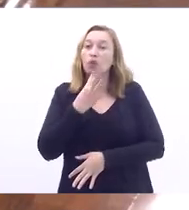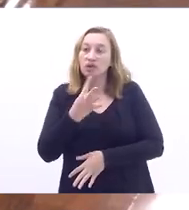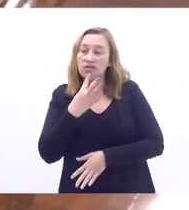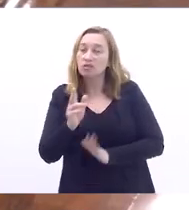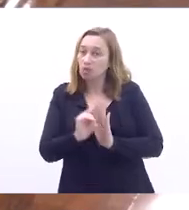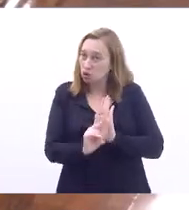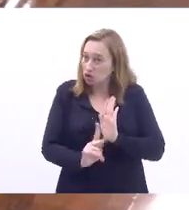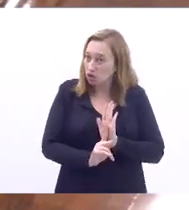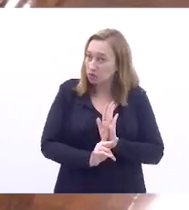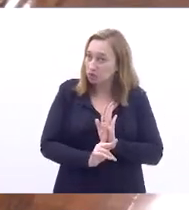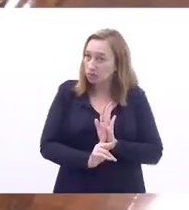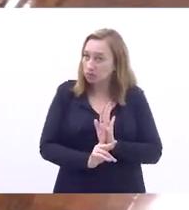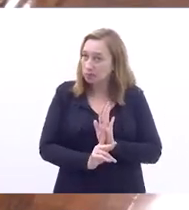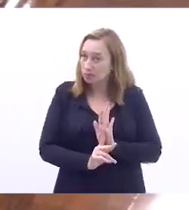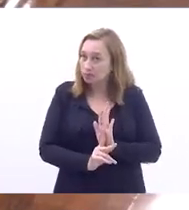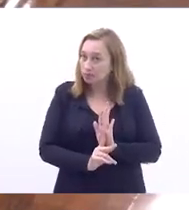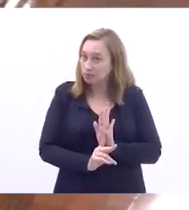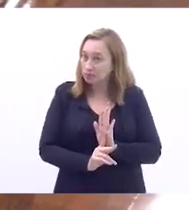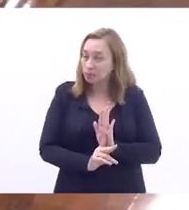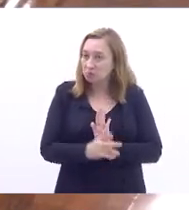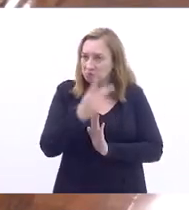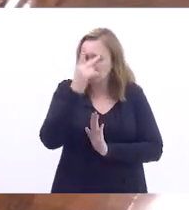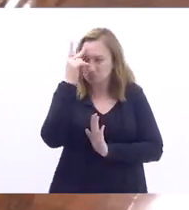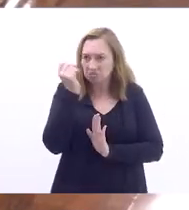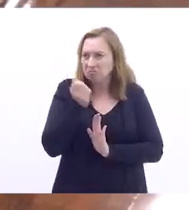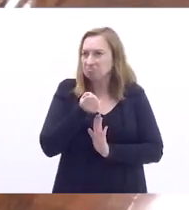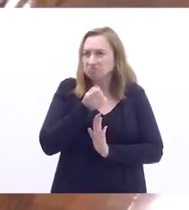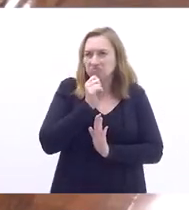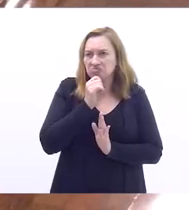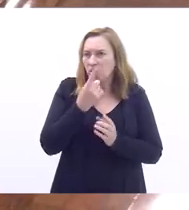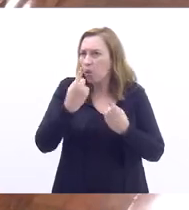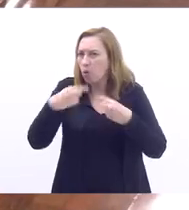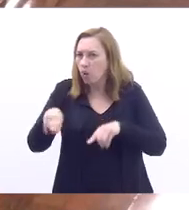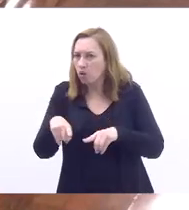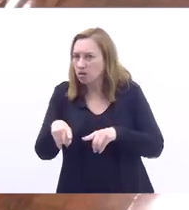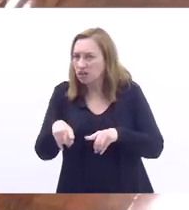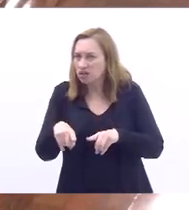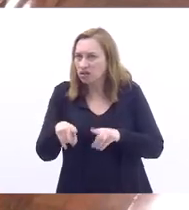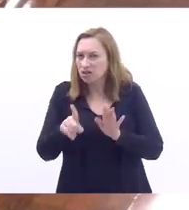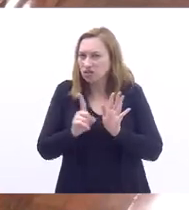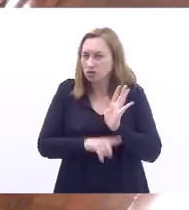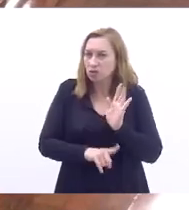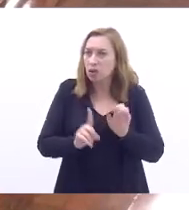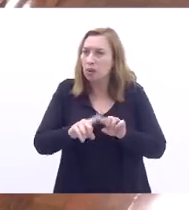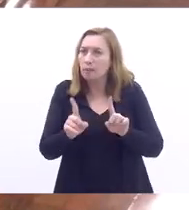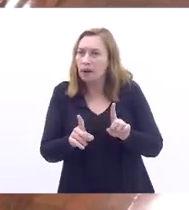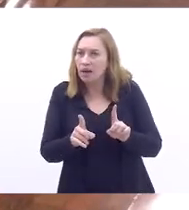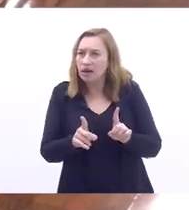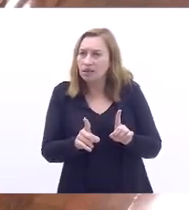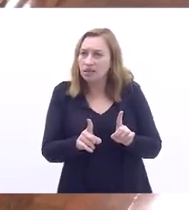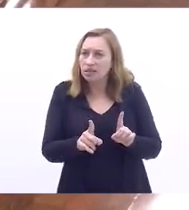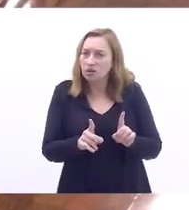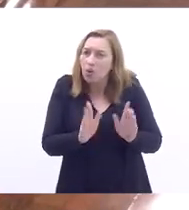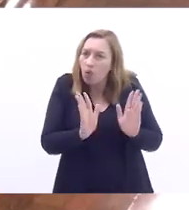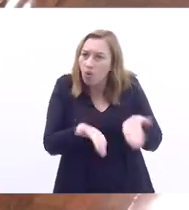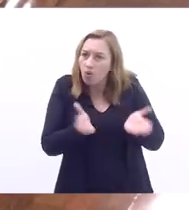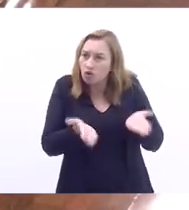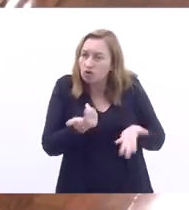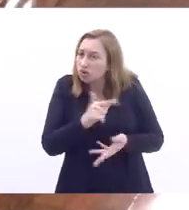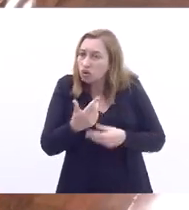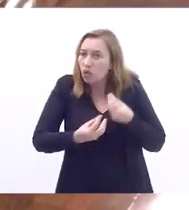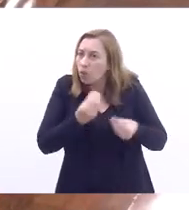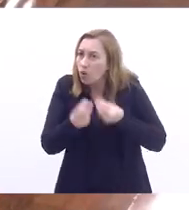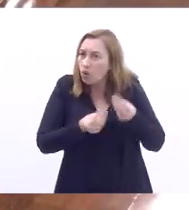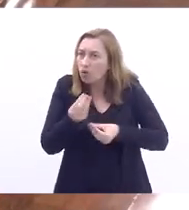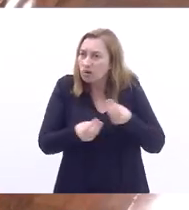esse projeto ninguém é contra isonomia mas ele é inoportuno hoje hoje